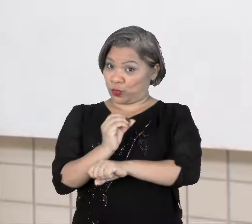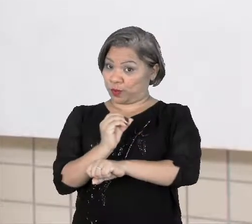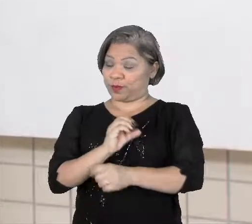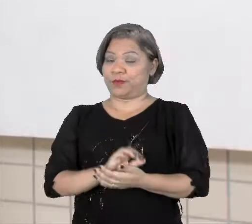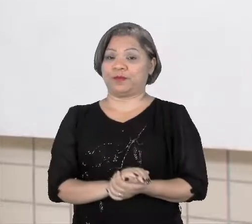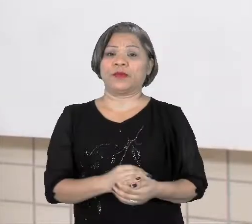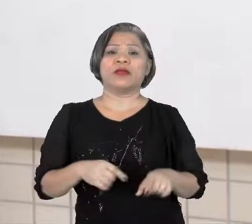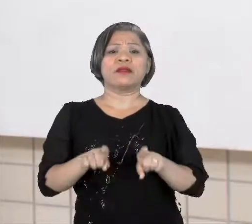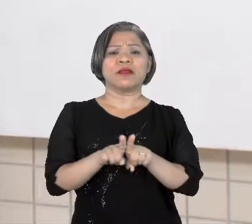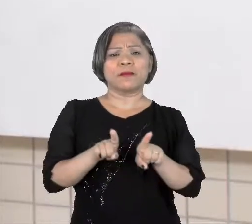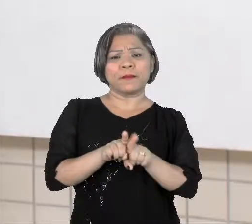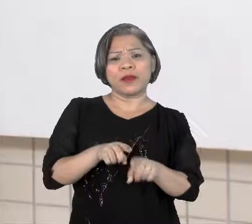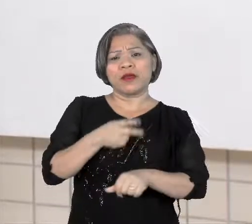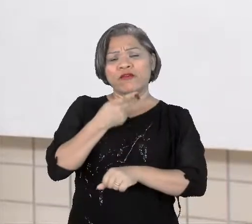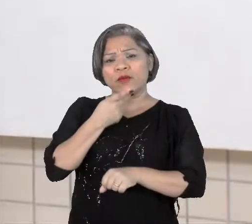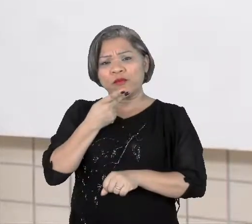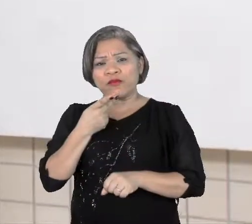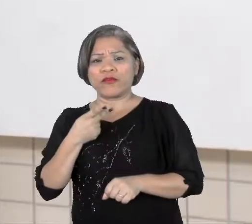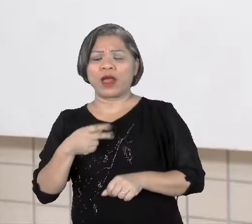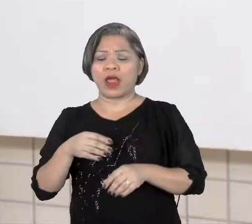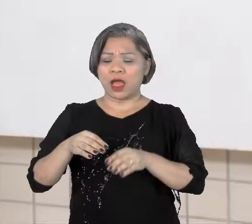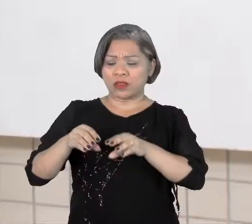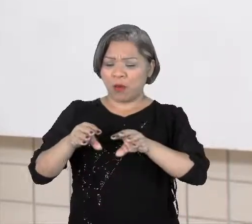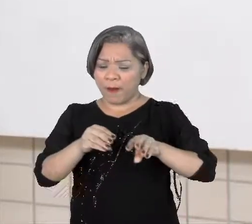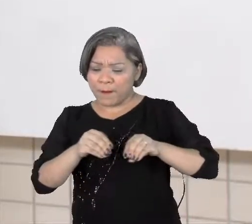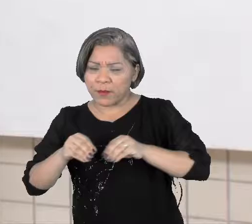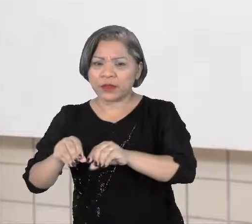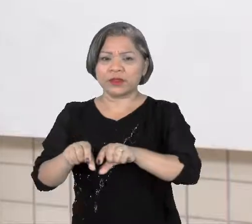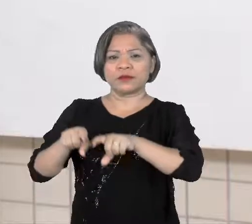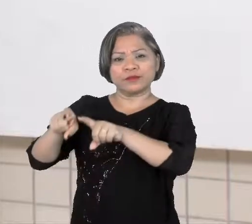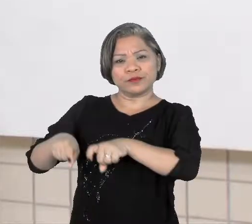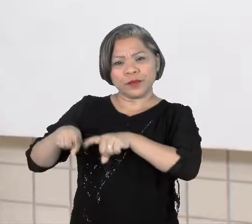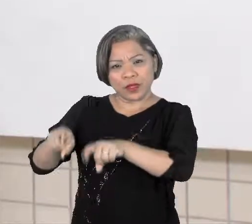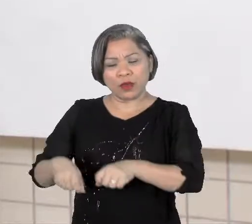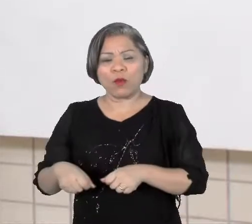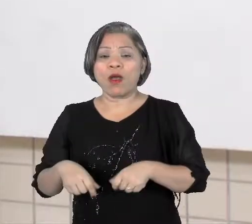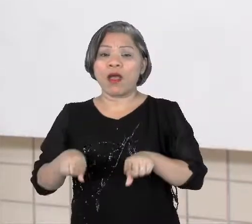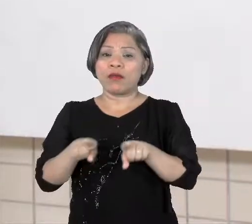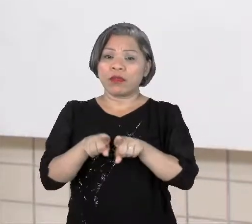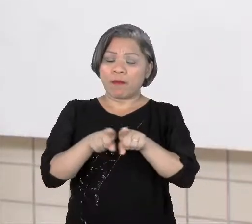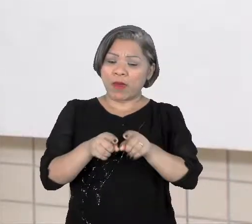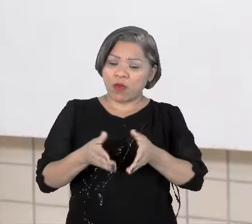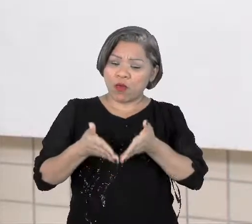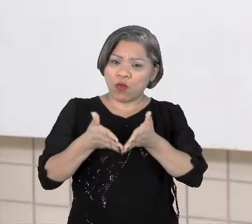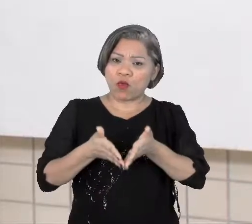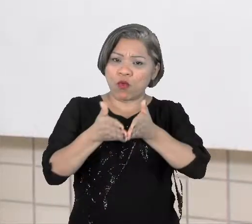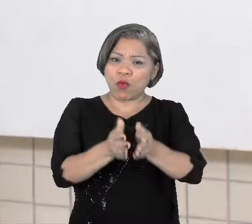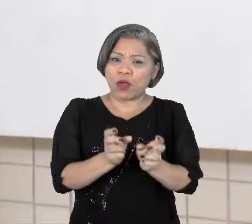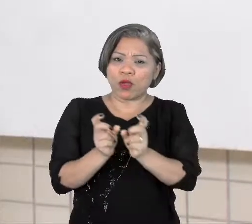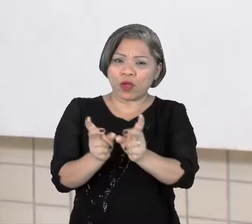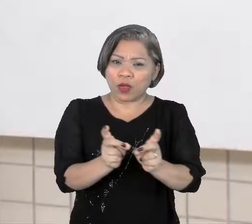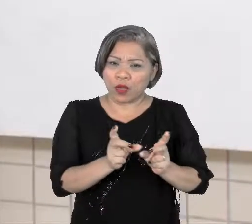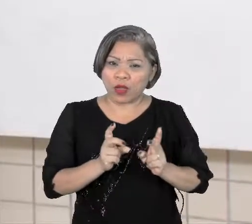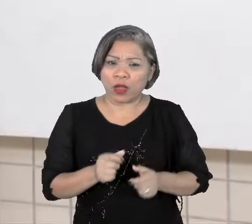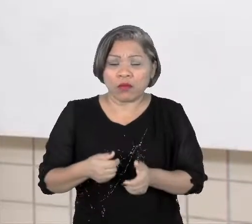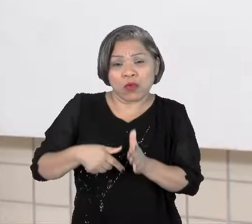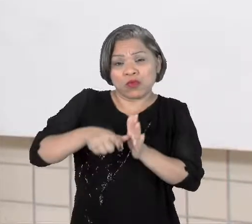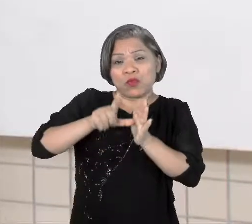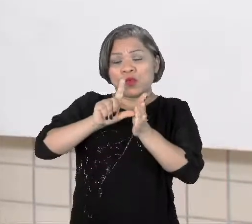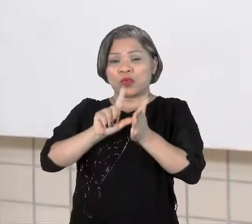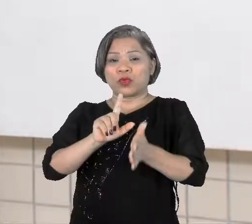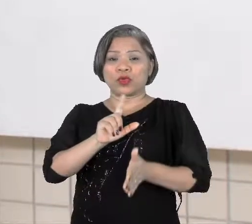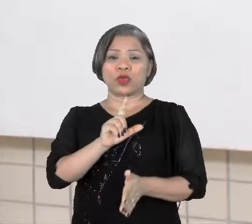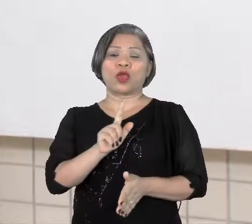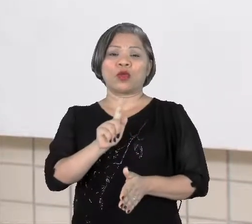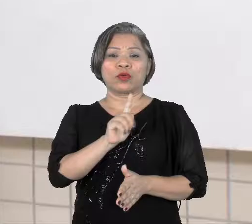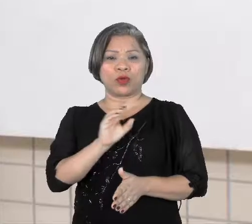falar um pouco sobre a mineração, a pecuária e o comércio fluvial no antigo norte goiano. A princípio nós